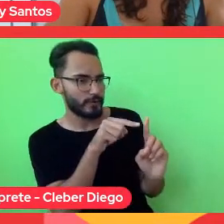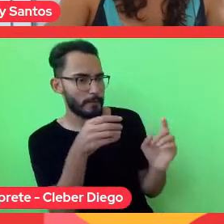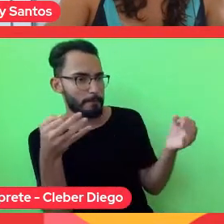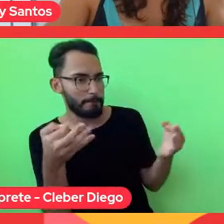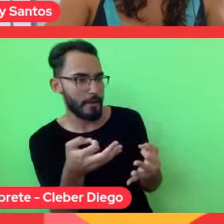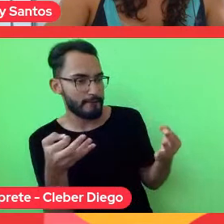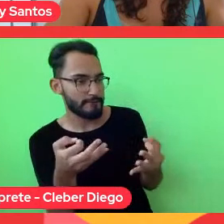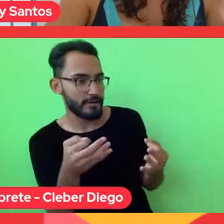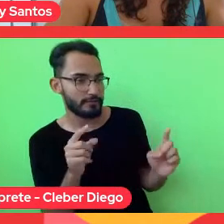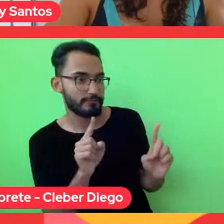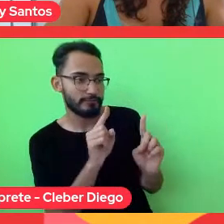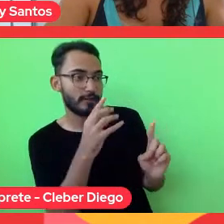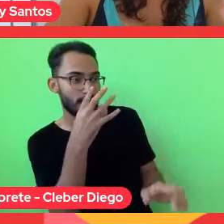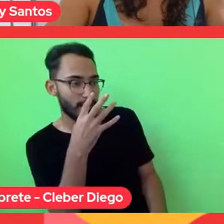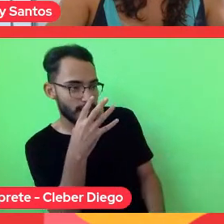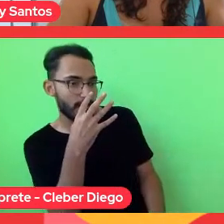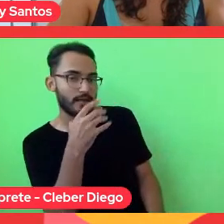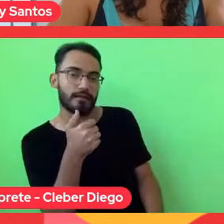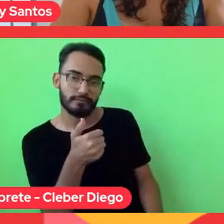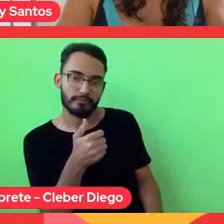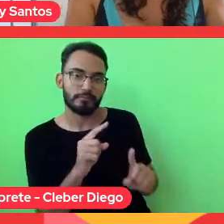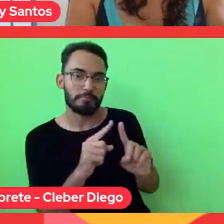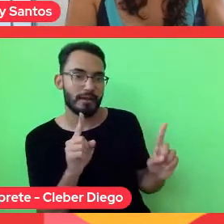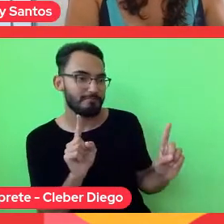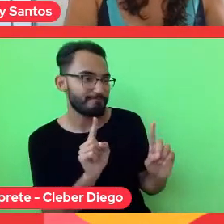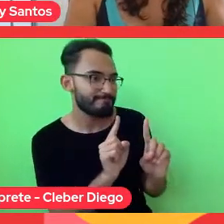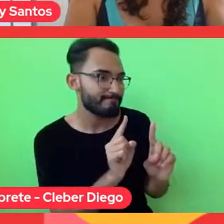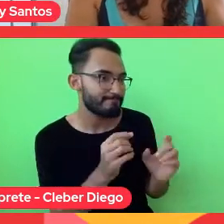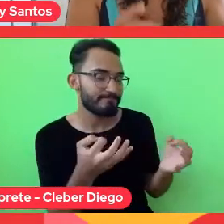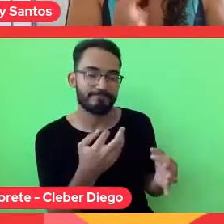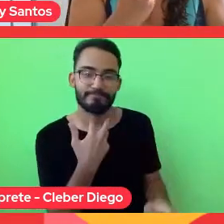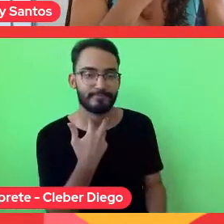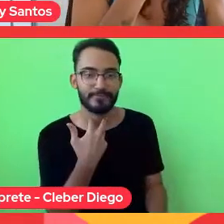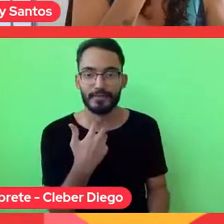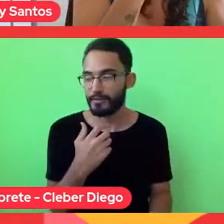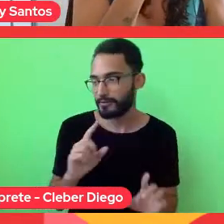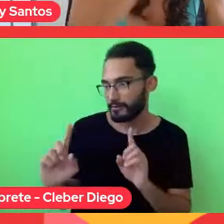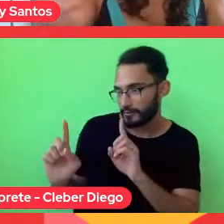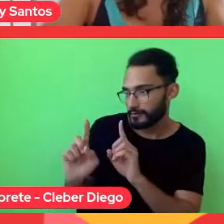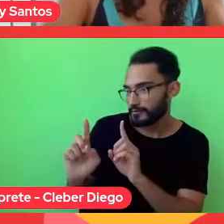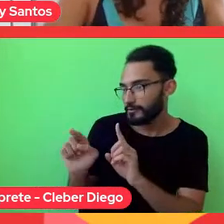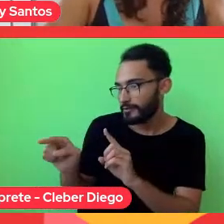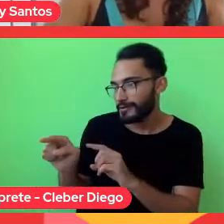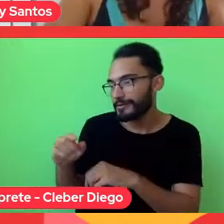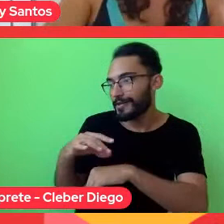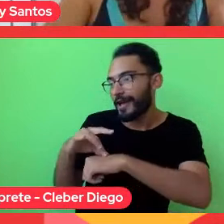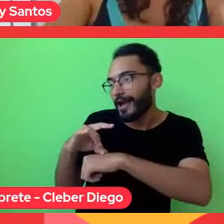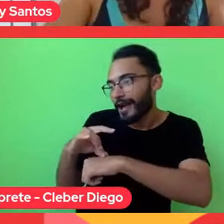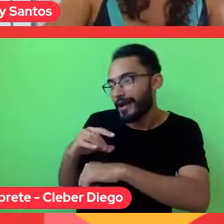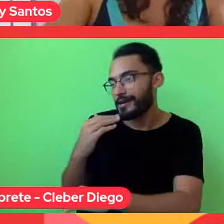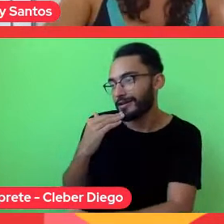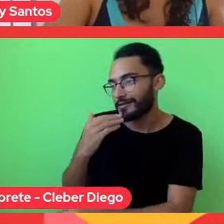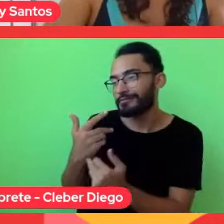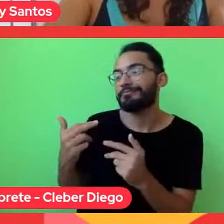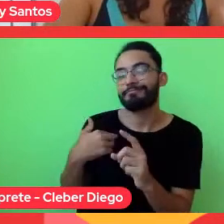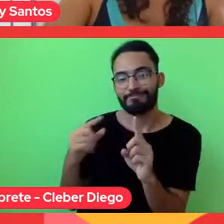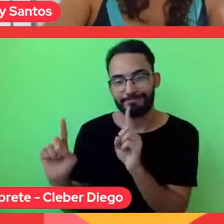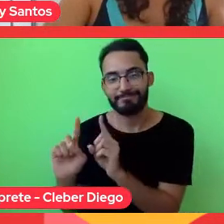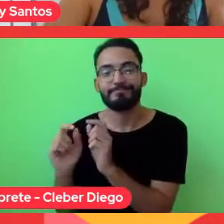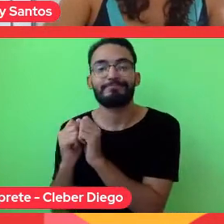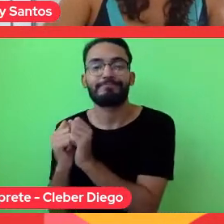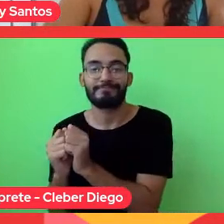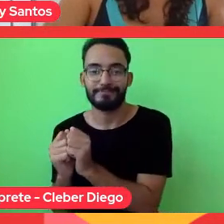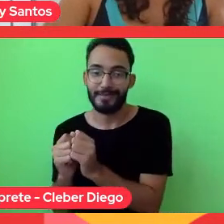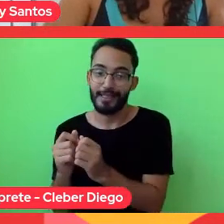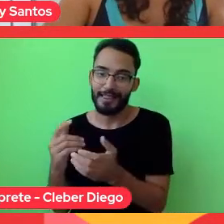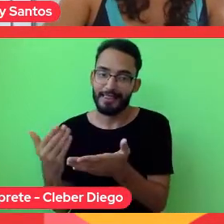perfeita. Talvez eu admire e tal, mas a pessoa com quem eu me conecto é aquela que eu vejo que é de carne e osso, né? Então, esse livro foi bem